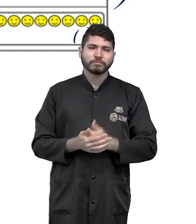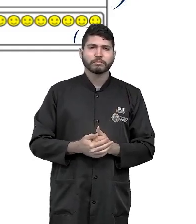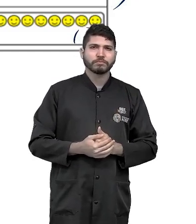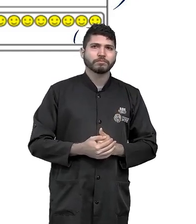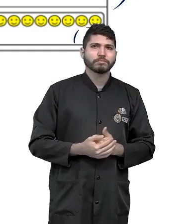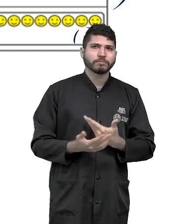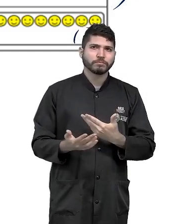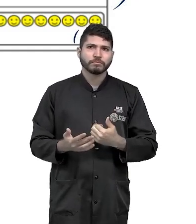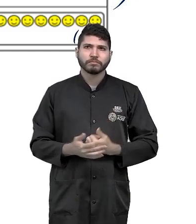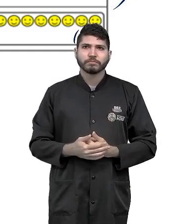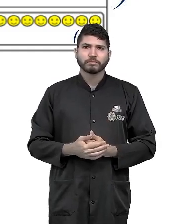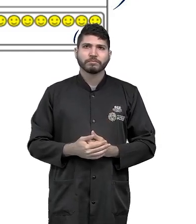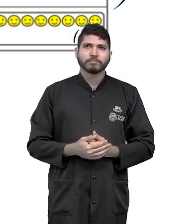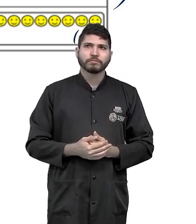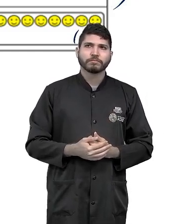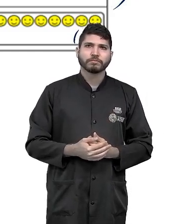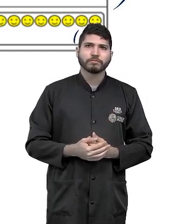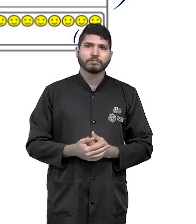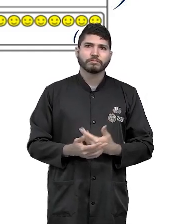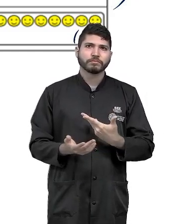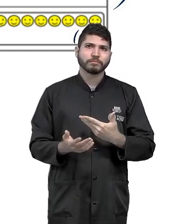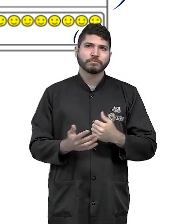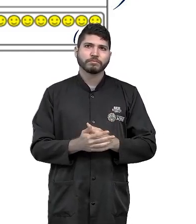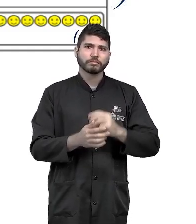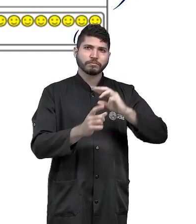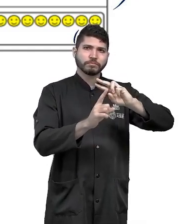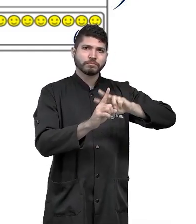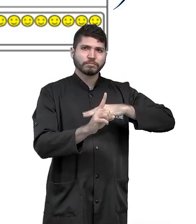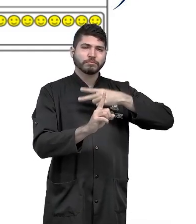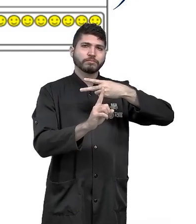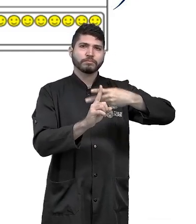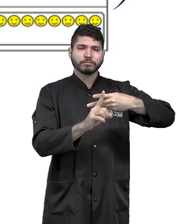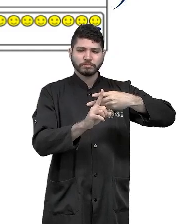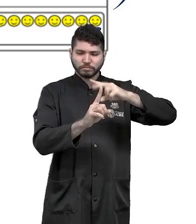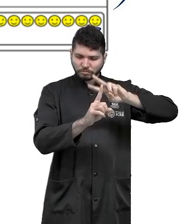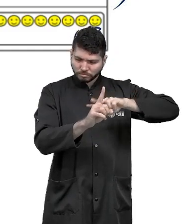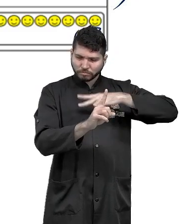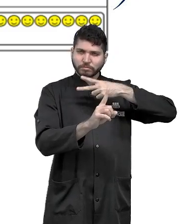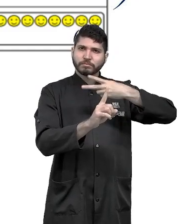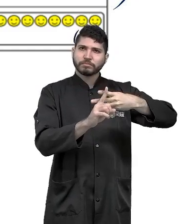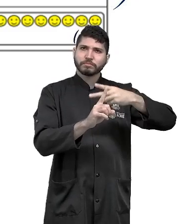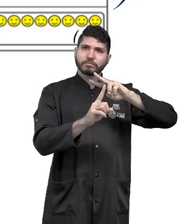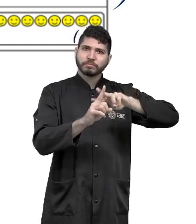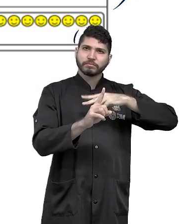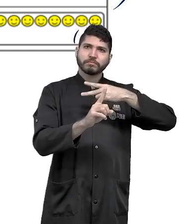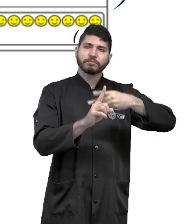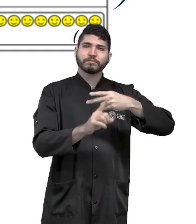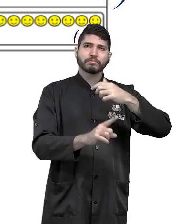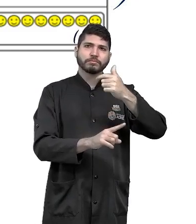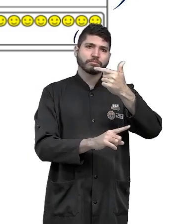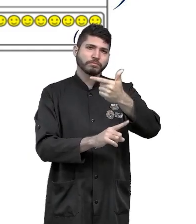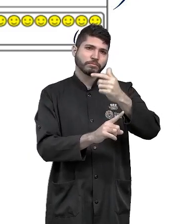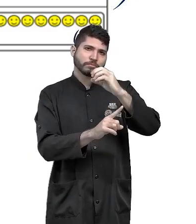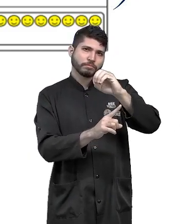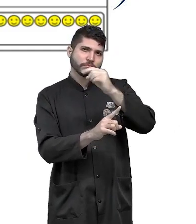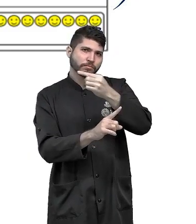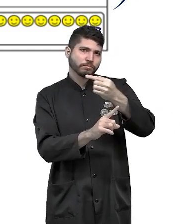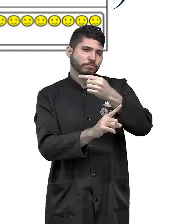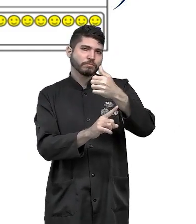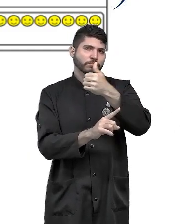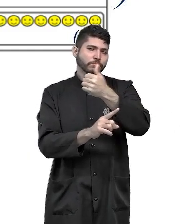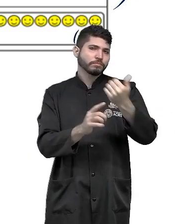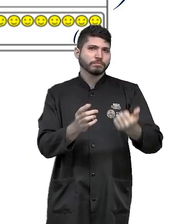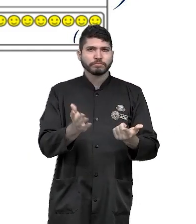como a gente percebeu aqui, ela vai dobrando, então ela vale 2, não é isso? Elevado a 20 menos 1. Olha que questão fácil,